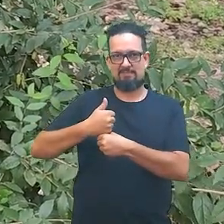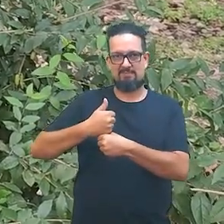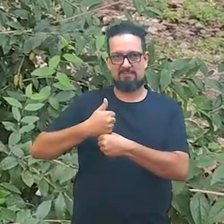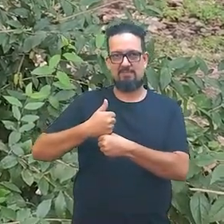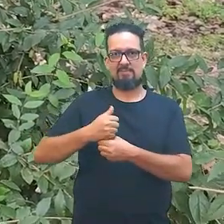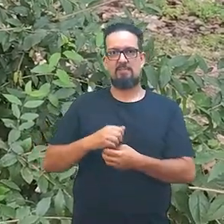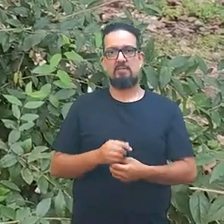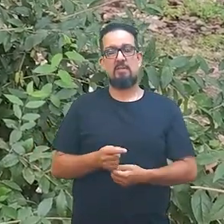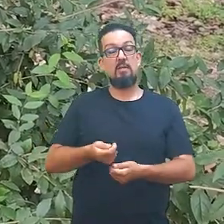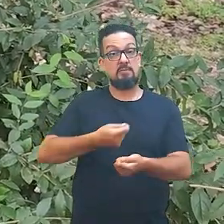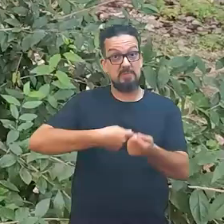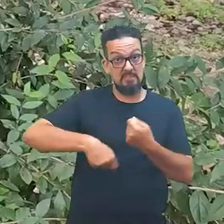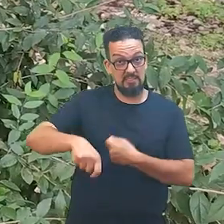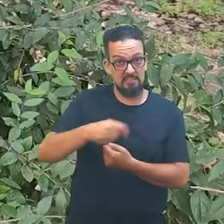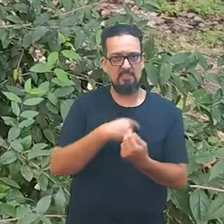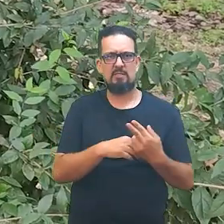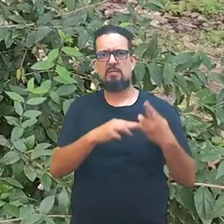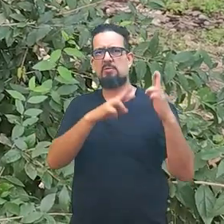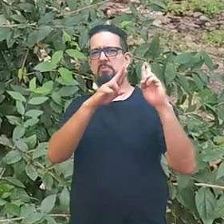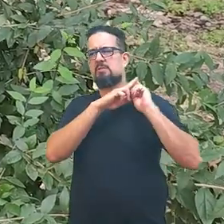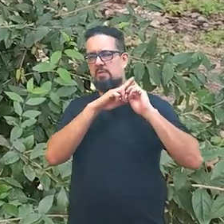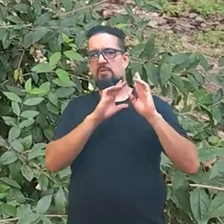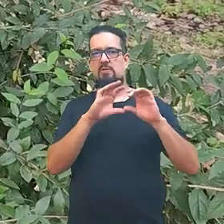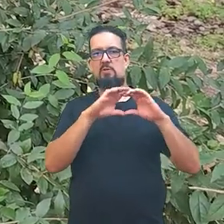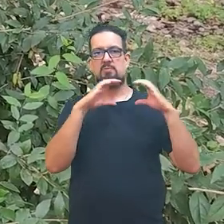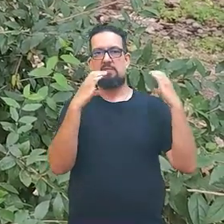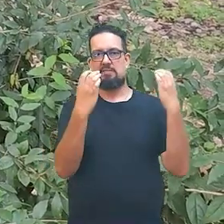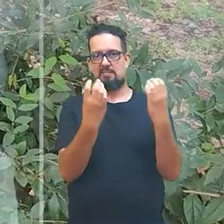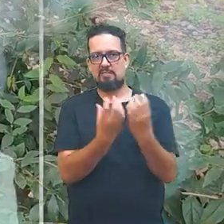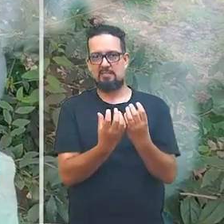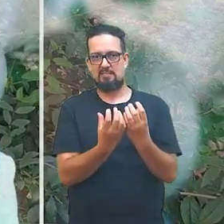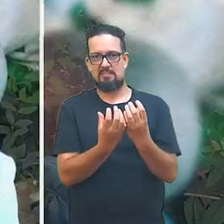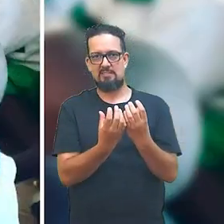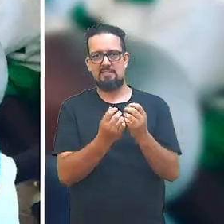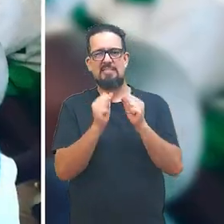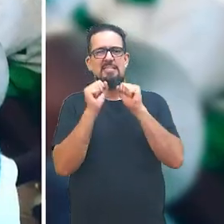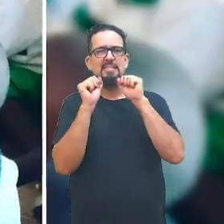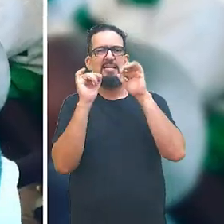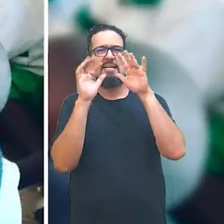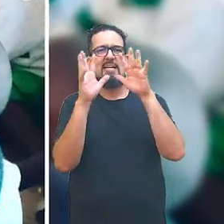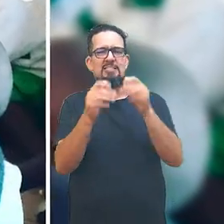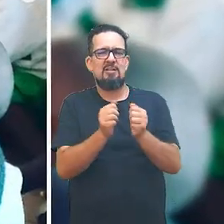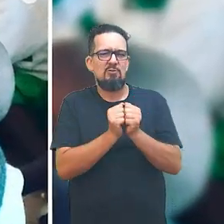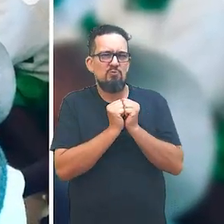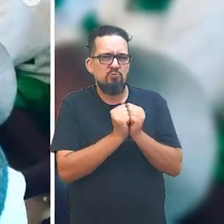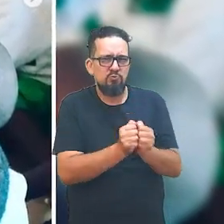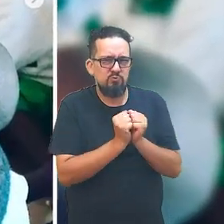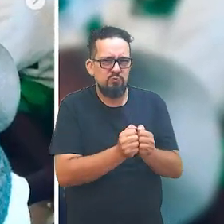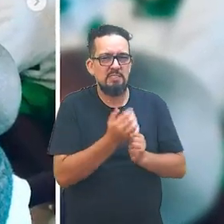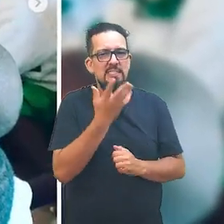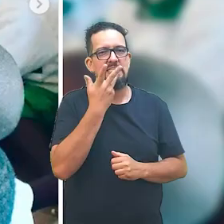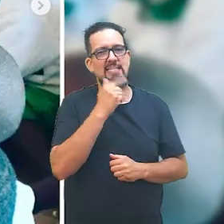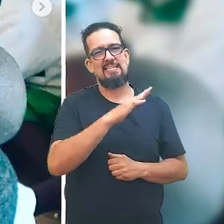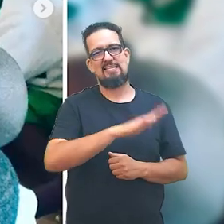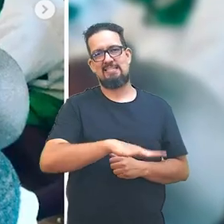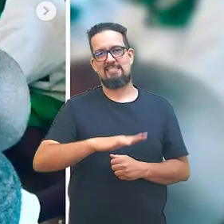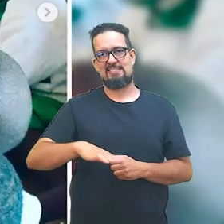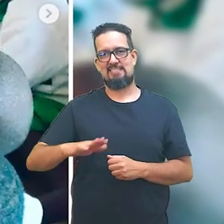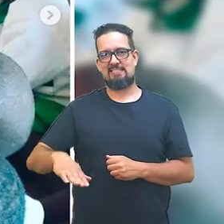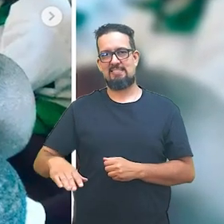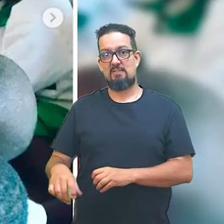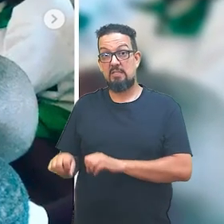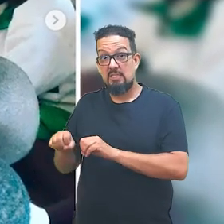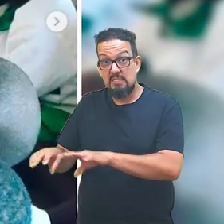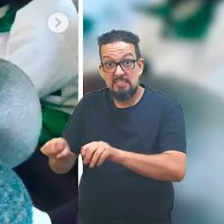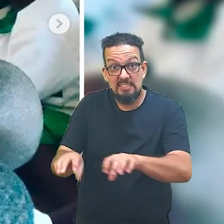que está sobre administração da comunidade. E hoje vivendo essa graça de estar junto com essas crianças, também com os